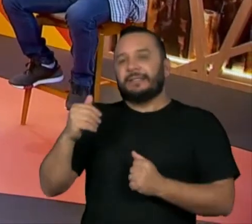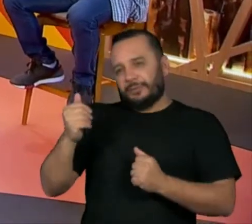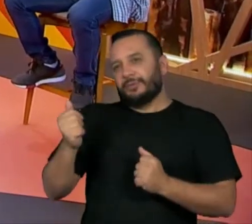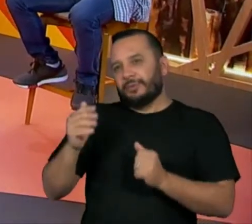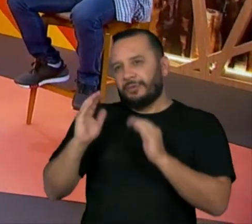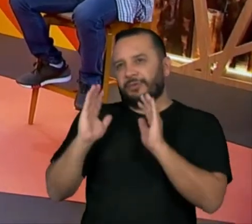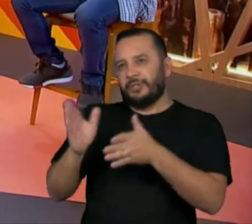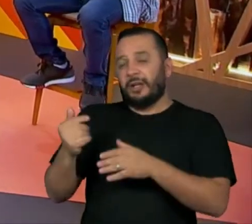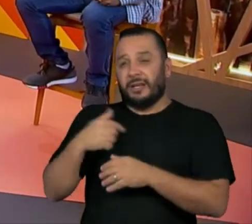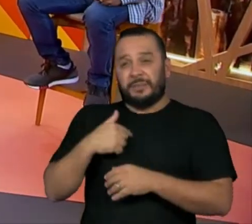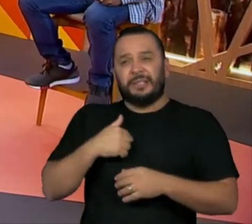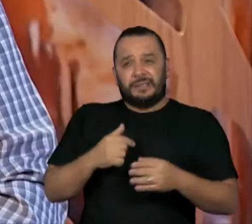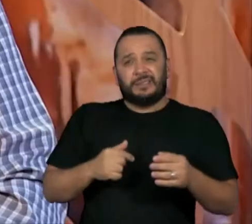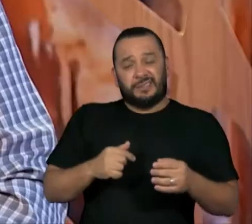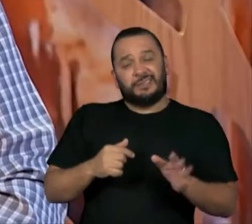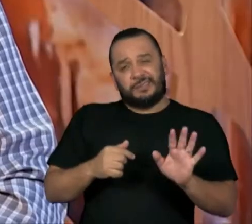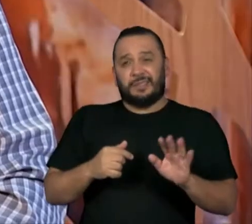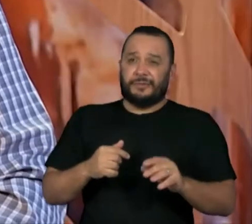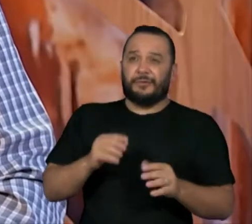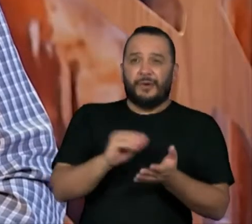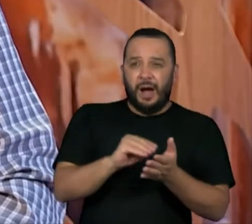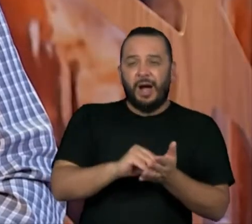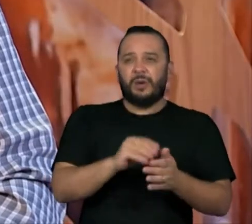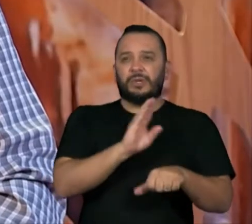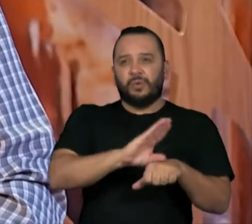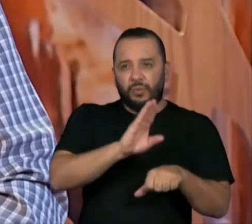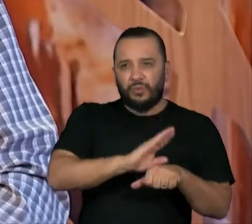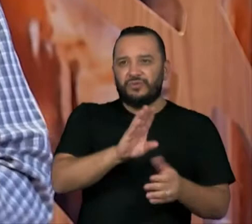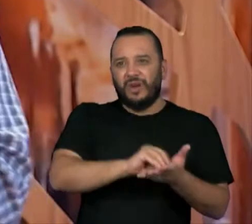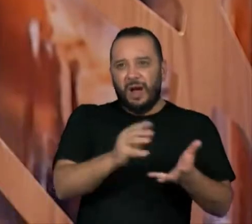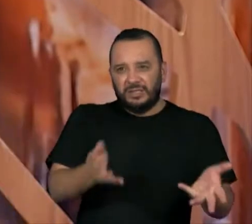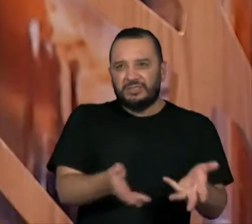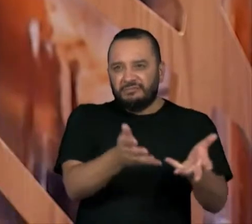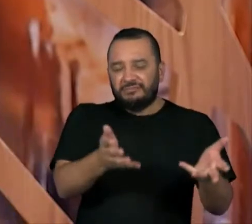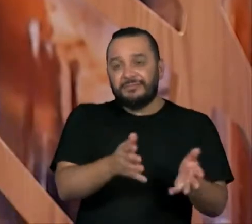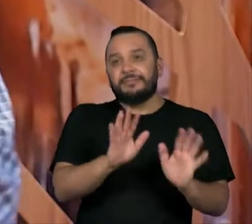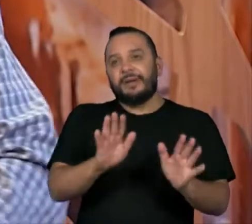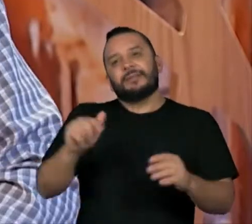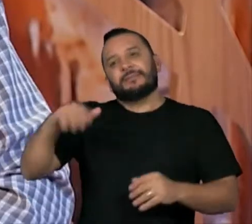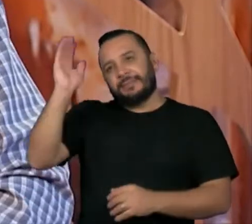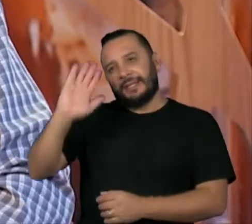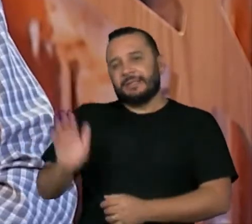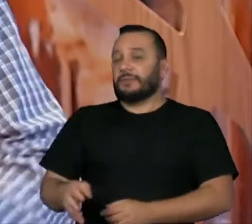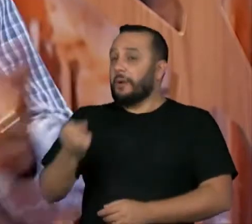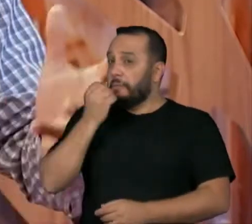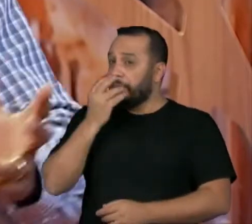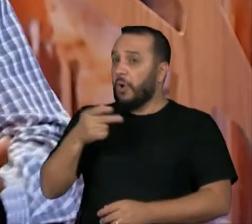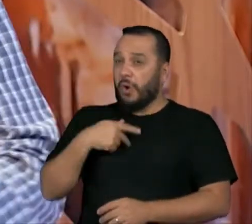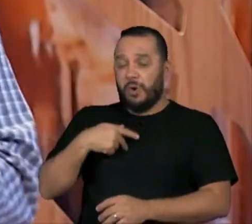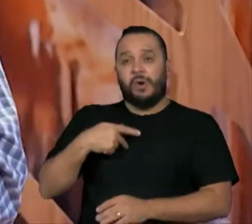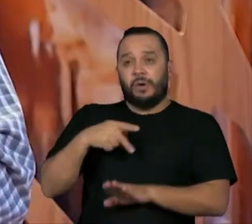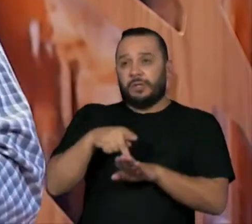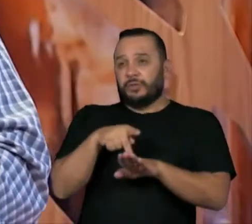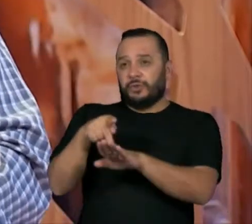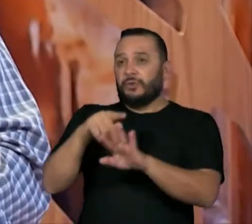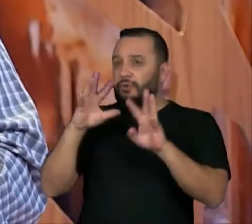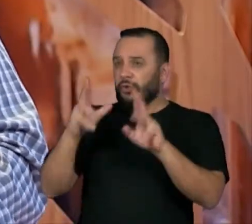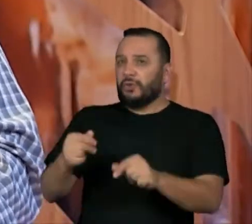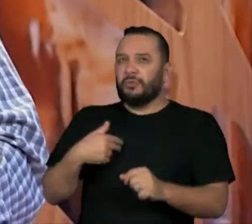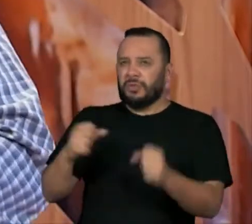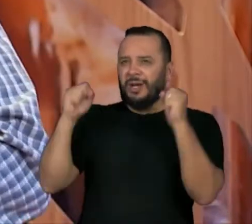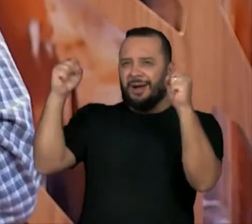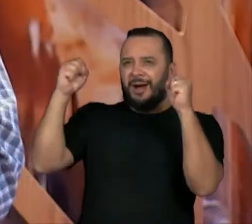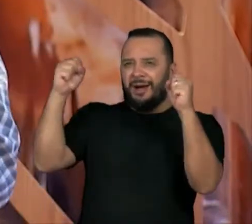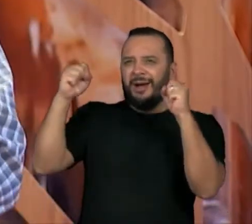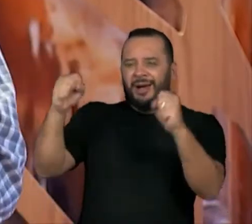aí das instituições, né? Mas o Brasil é super favorito esse ano. A gente está todo mundo torcendo pelo Filipinho, né? Ele já